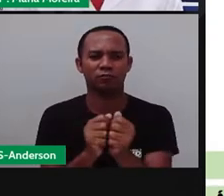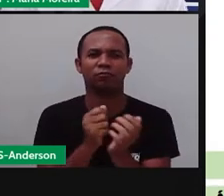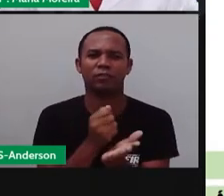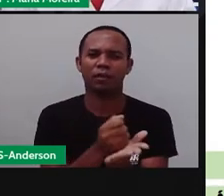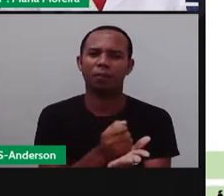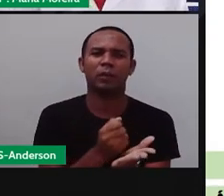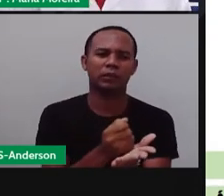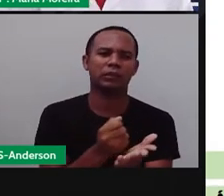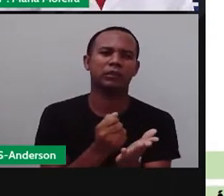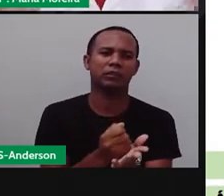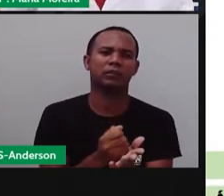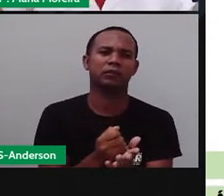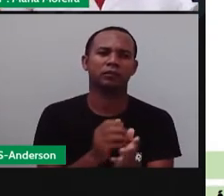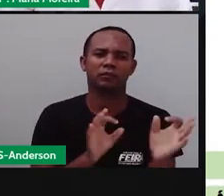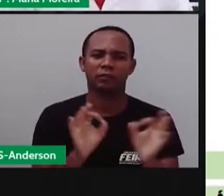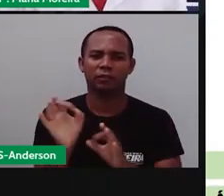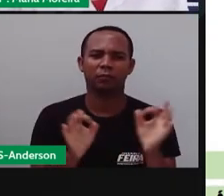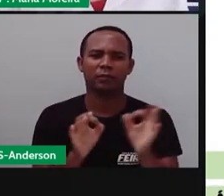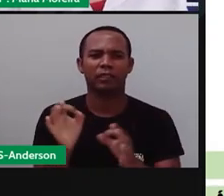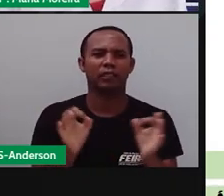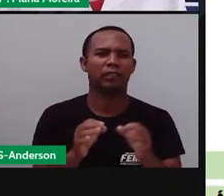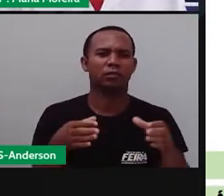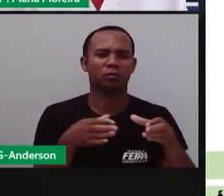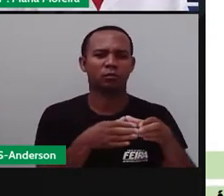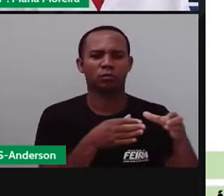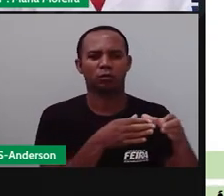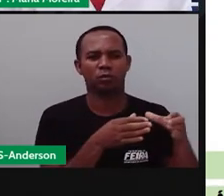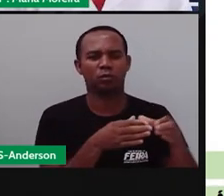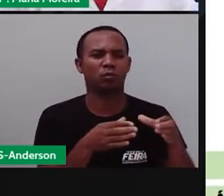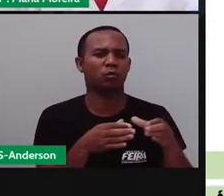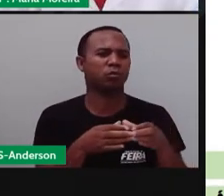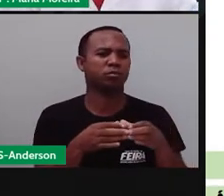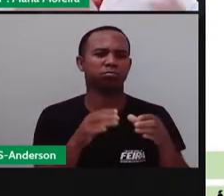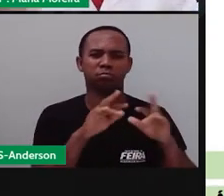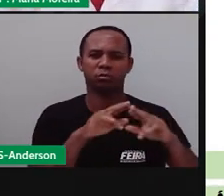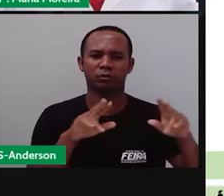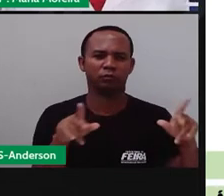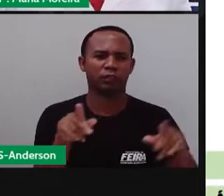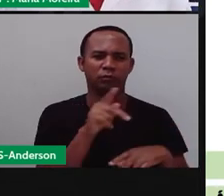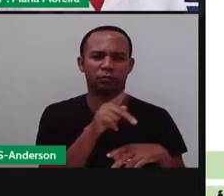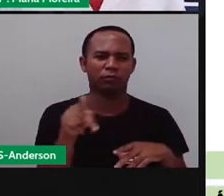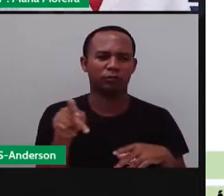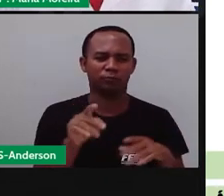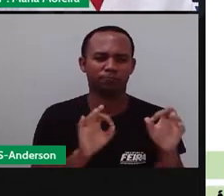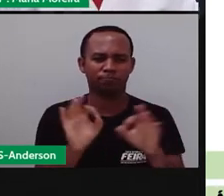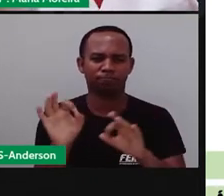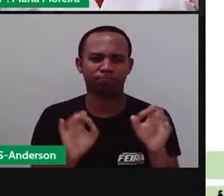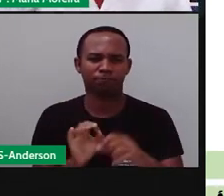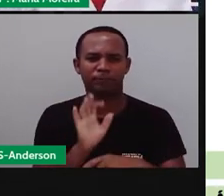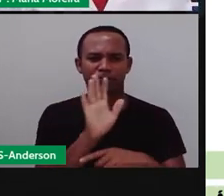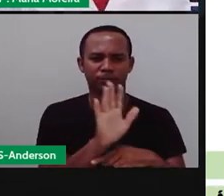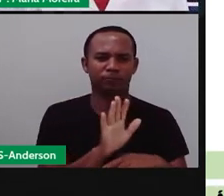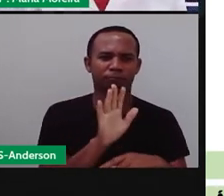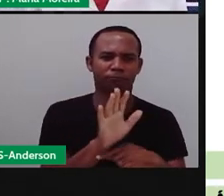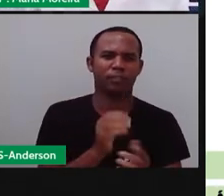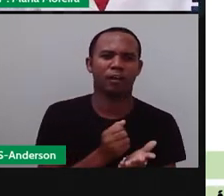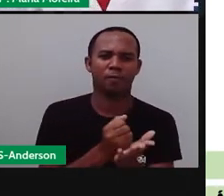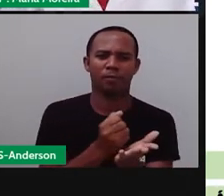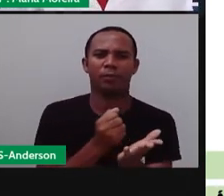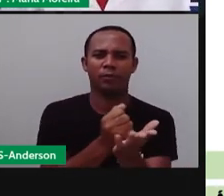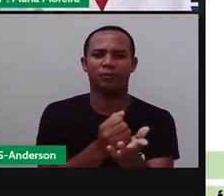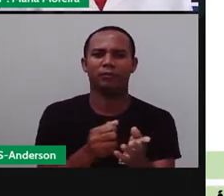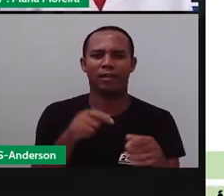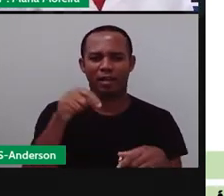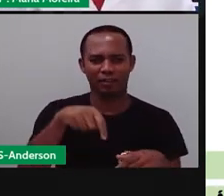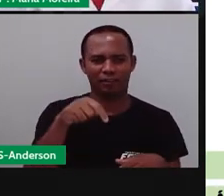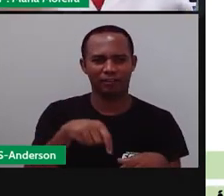aulas para a gente. Tem o pessoal do NAFES, que está lá, Pro Karina, Liz, e toda a equipe do NAFES de apoio. Temos o Nutec aqui,